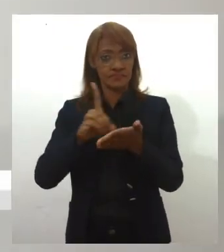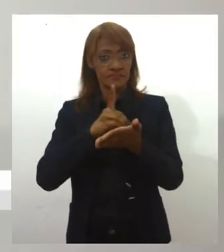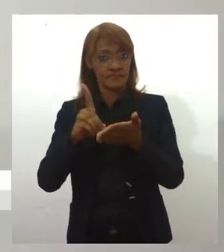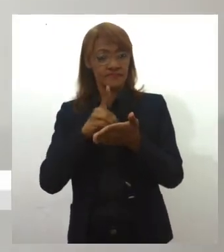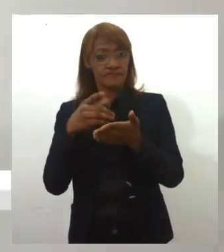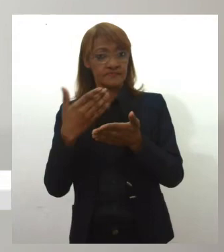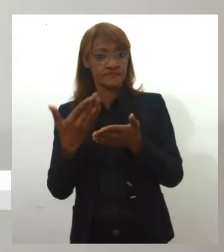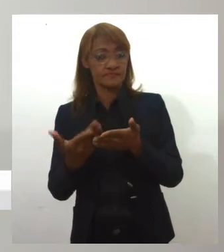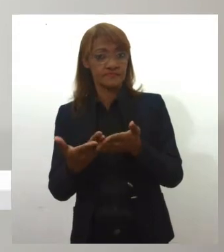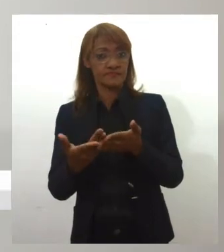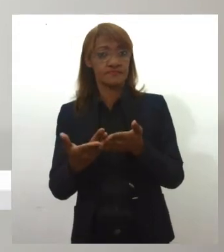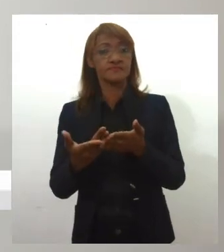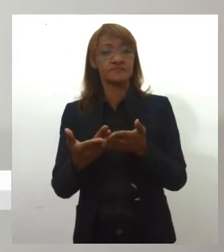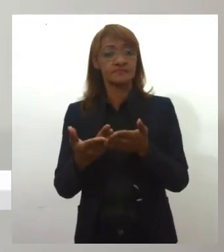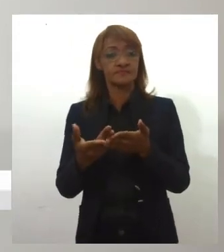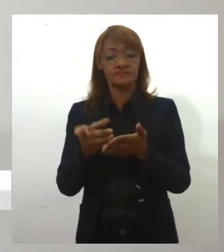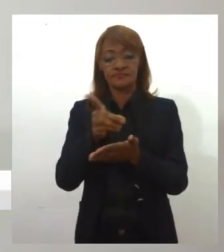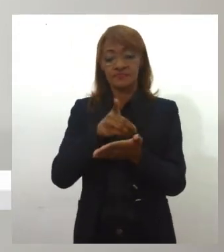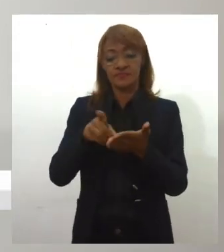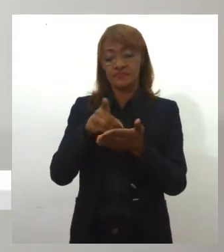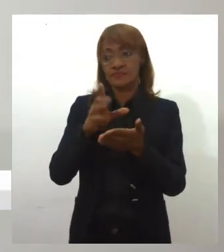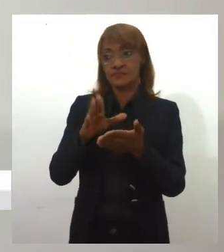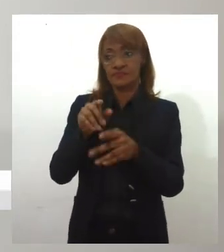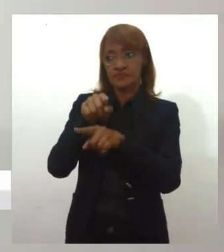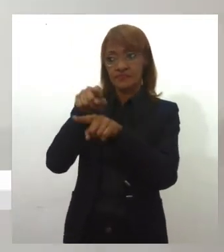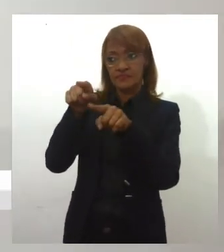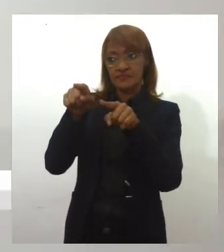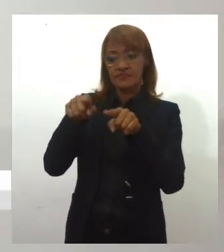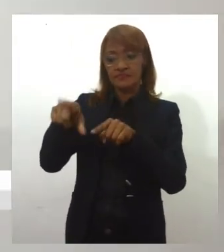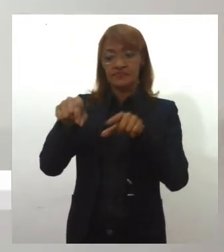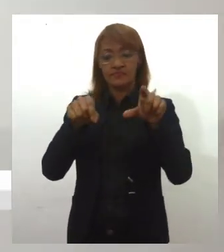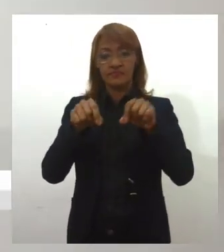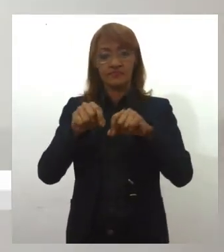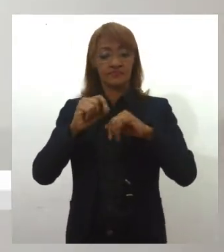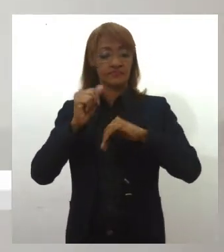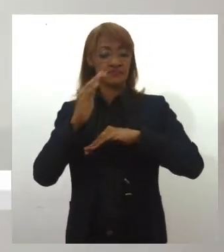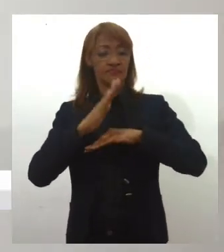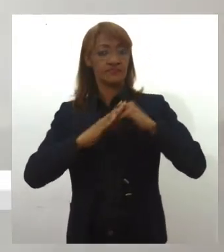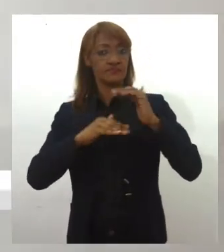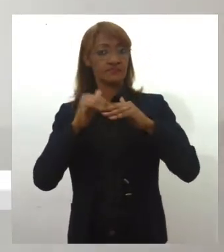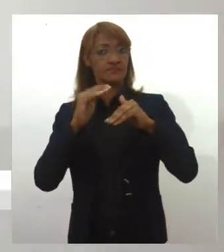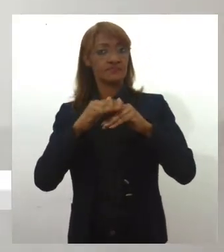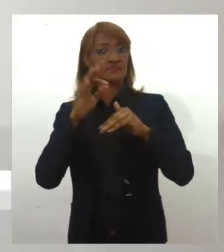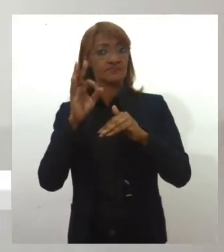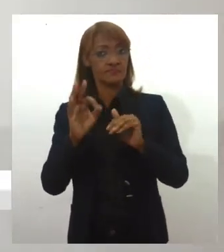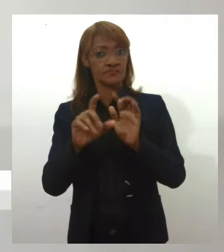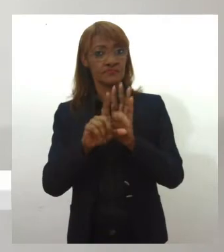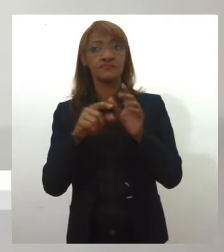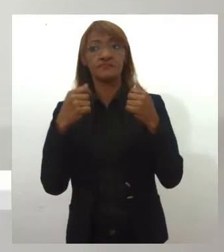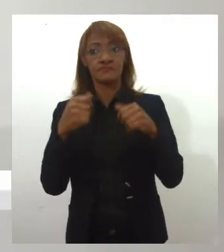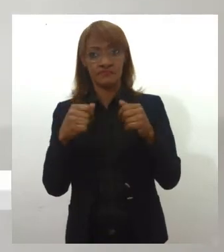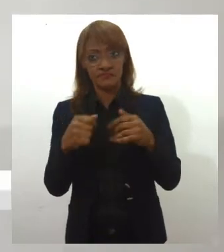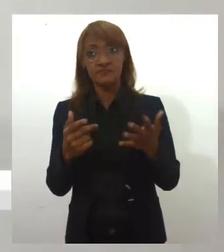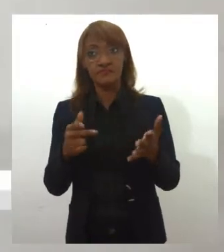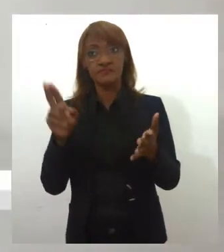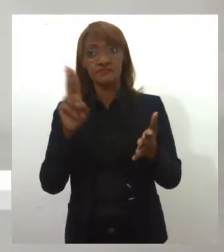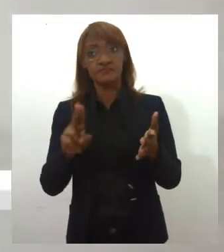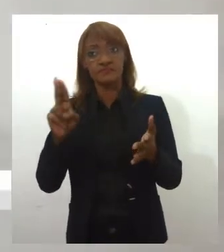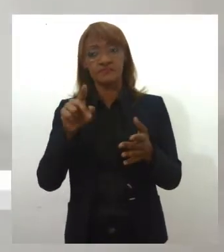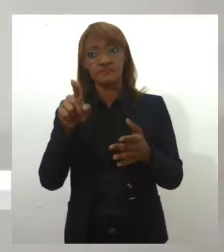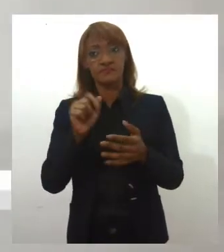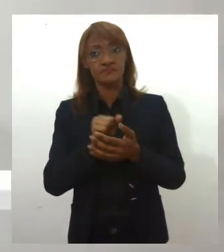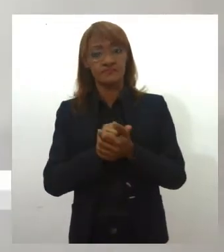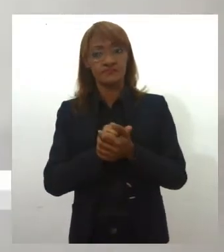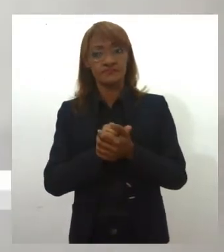sempre deixou claro para elas assim, se vocês escolherem uma profissão que é regulamentada, vocês precisarão cursar a universidade. Se vocês